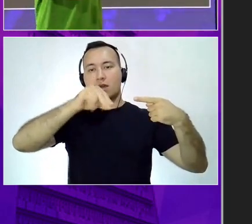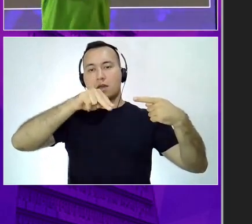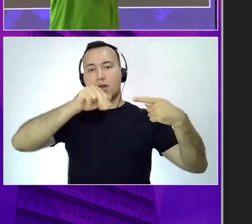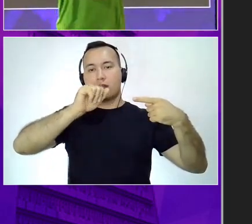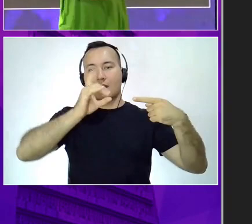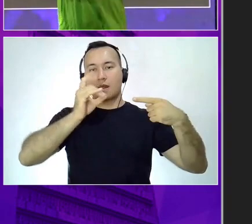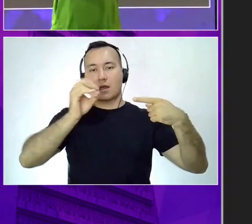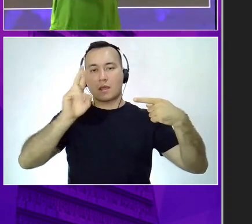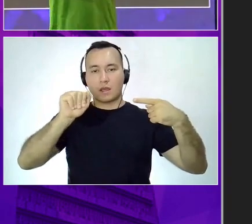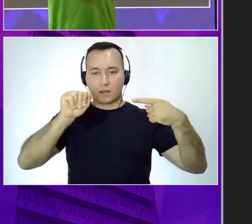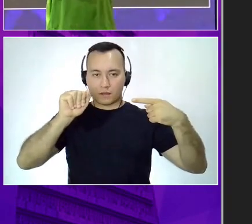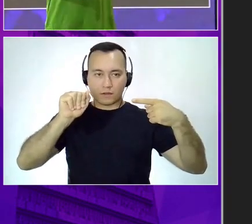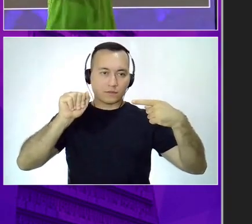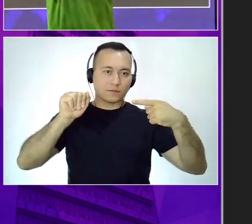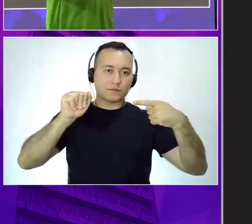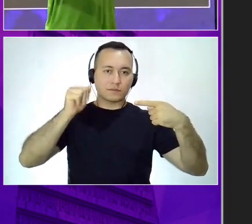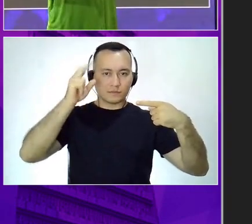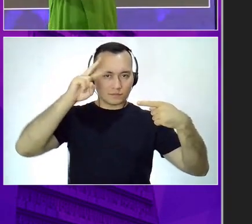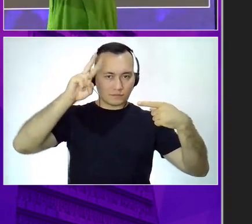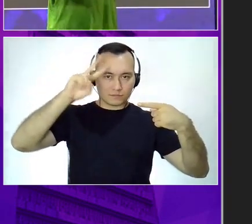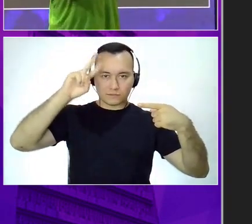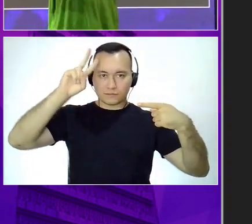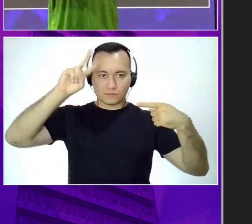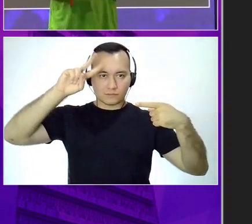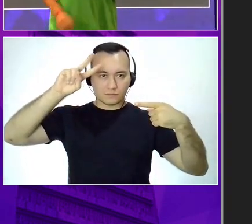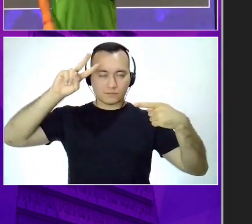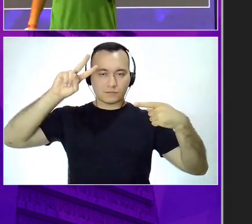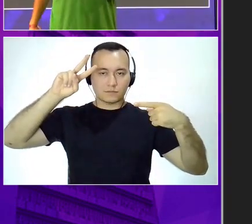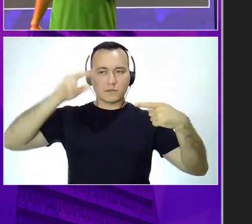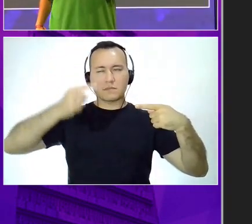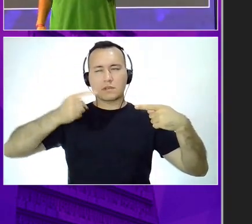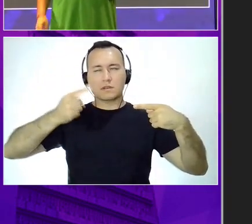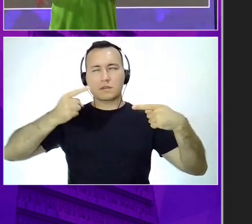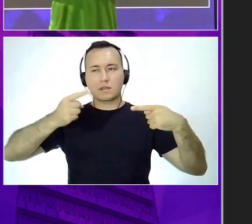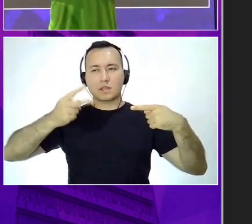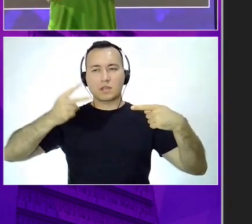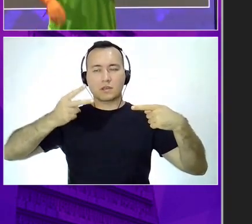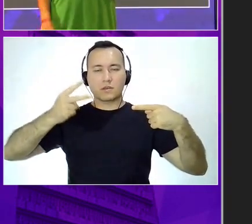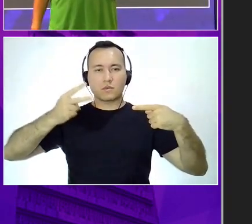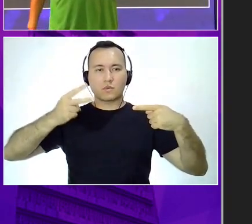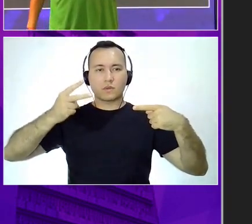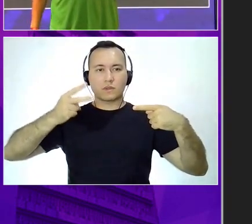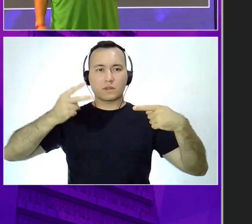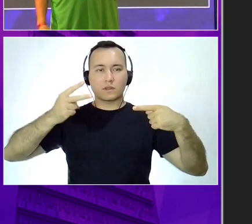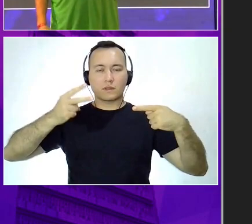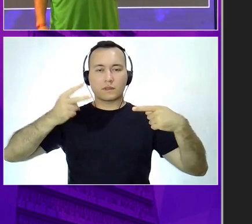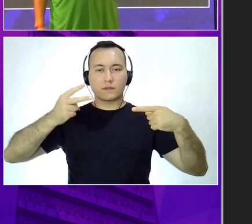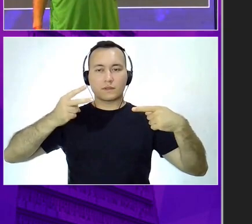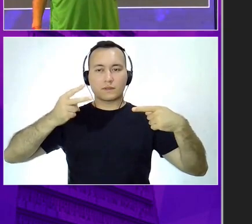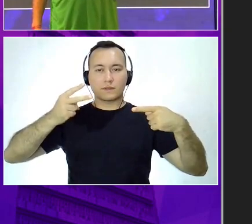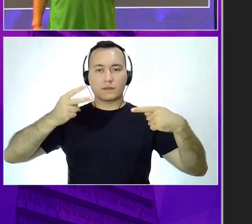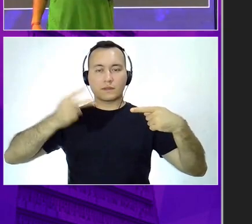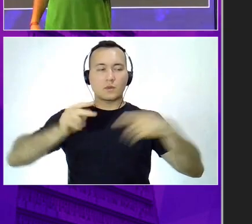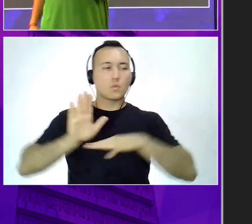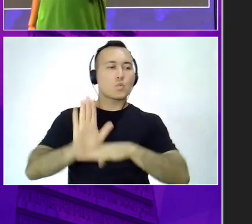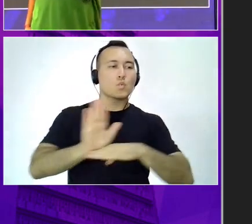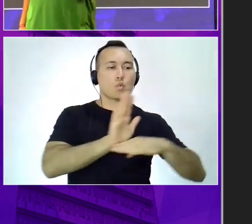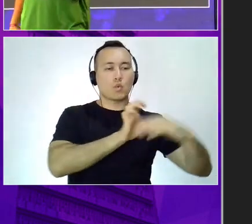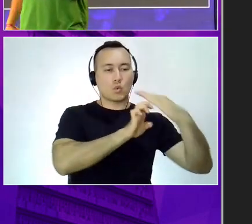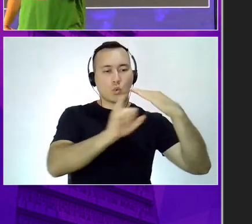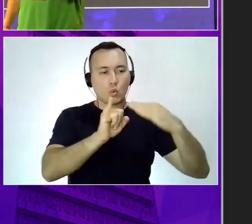segunda, temos aí uma briguinha aí, primeira, segunda aceleradora de startups no Brasil,